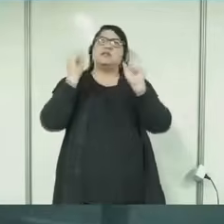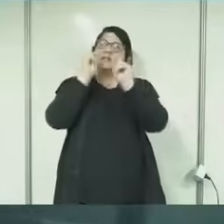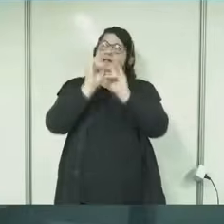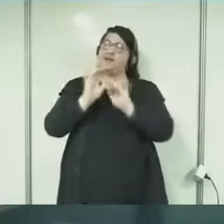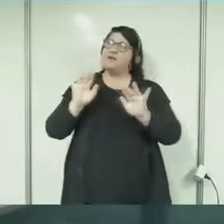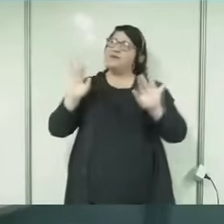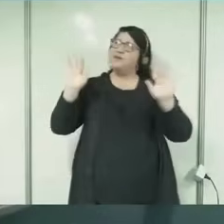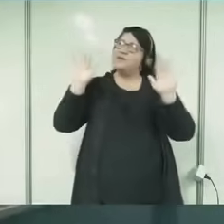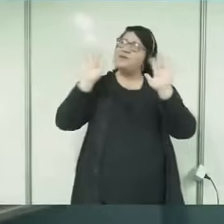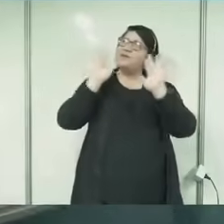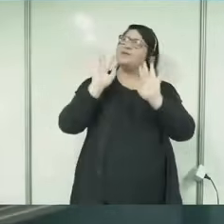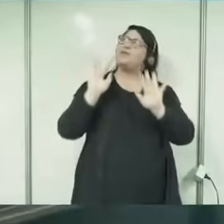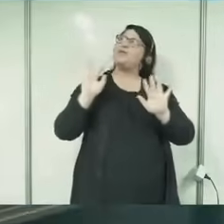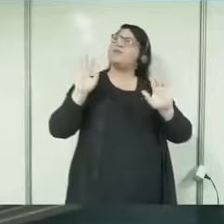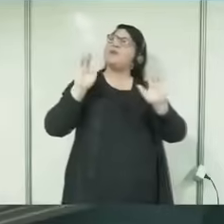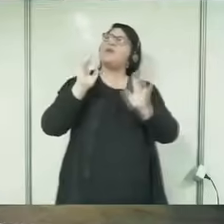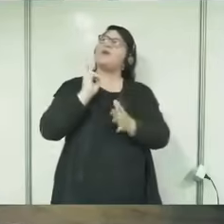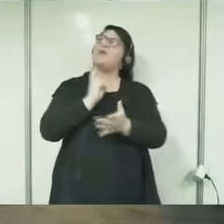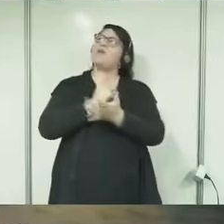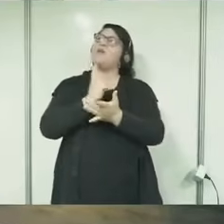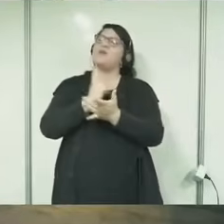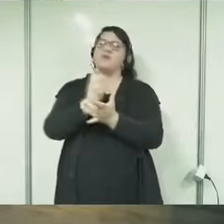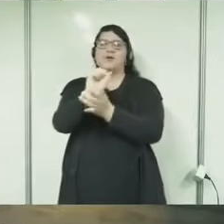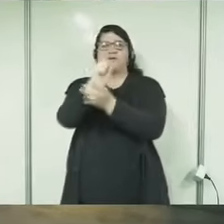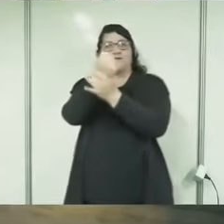vou. Sei que vou